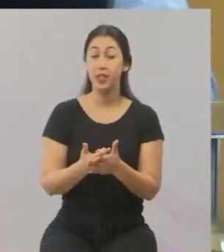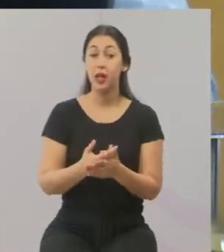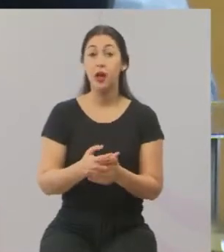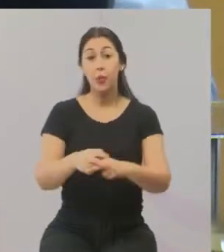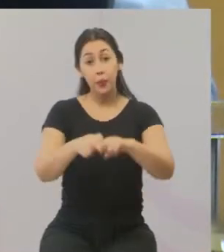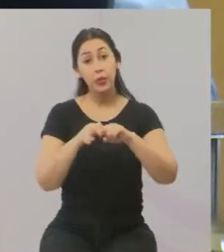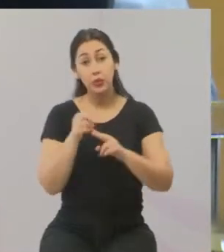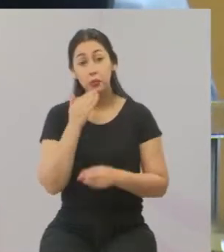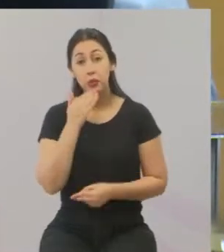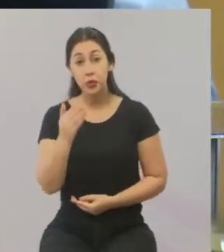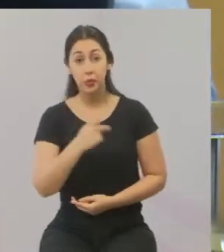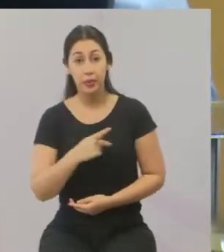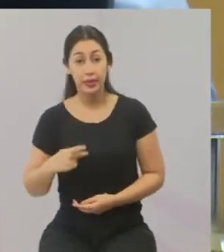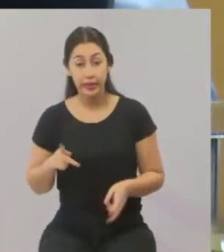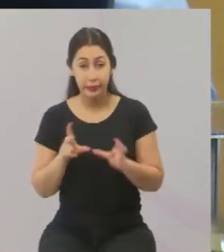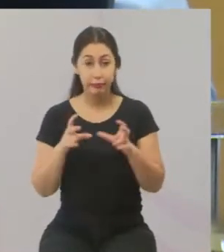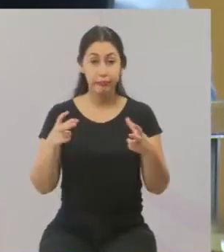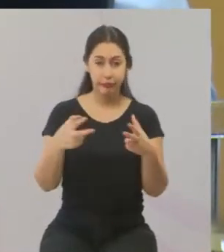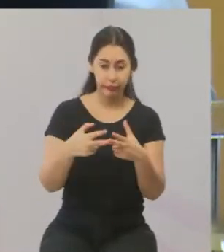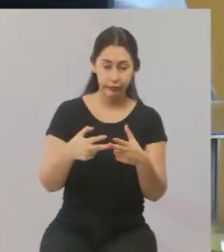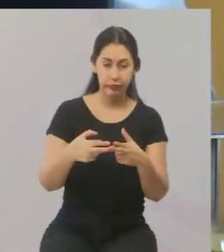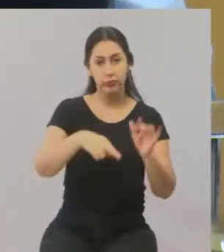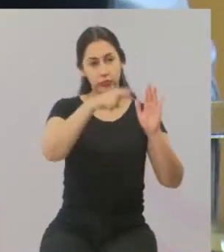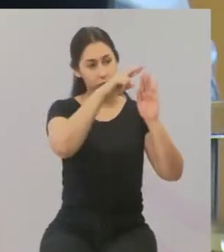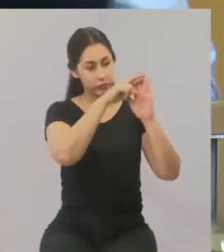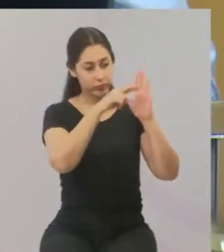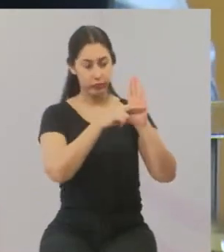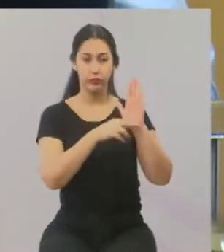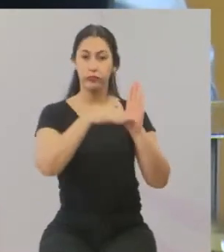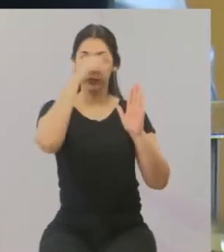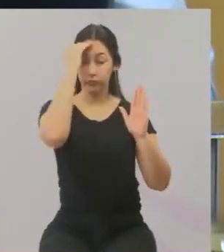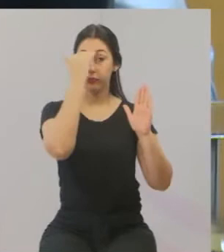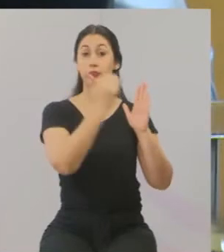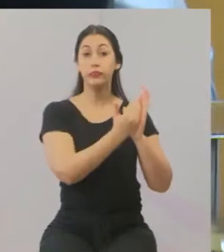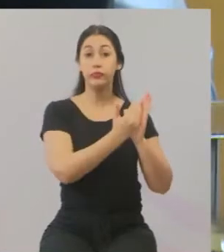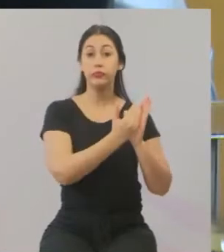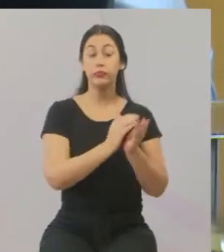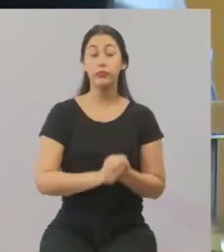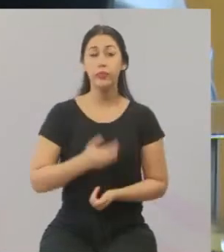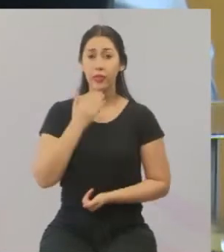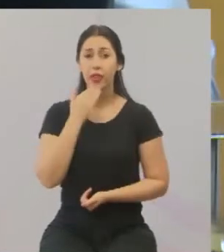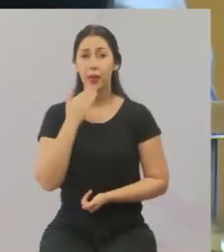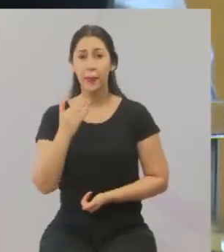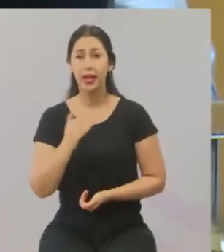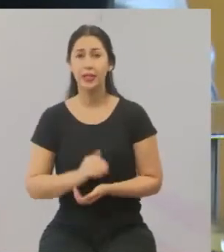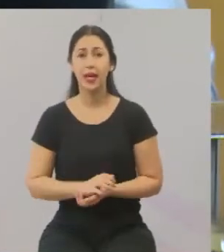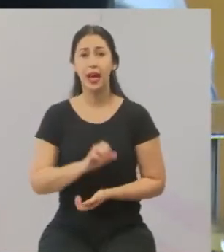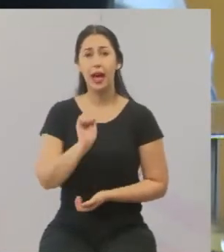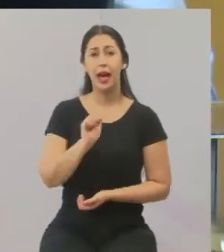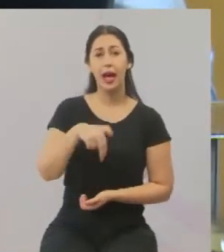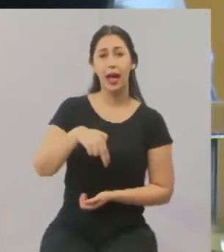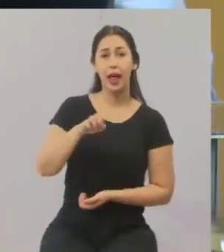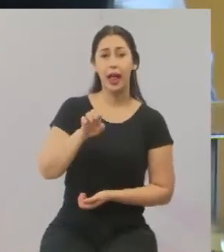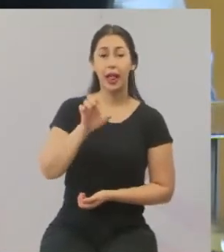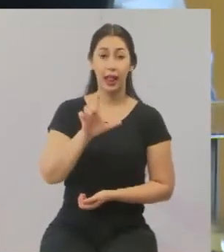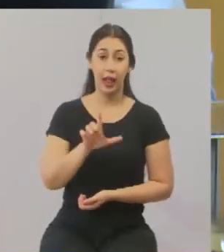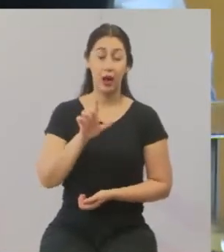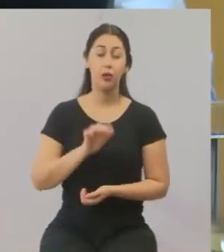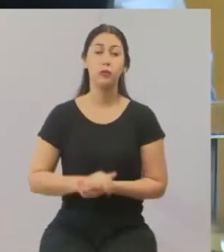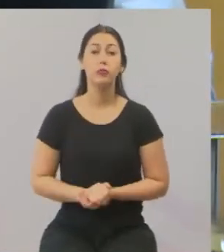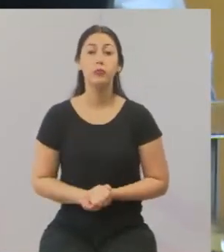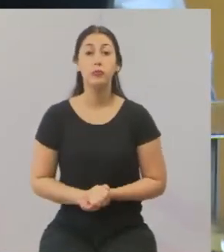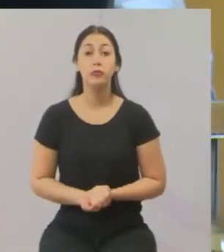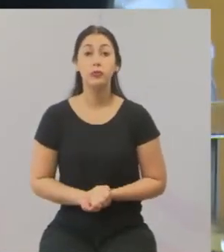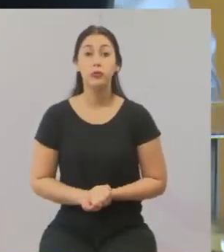desta Casa, ouvido e aprovado pela Igreja de Plenário, cumpridas as formalidades regimentais, seja oficiado a ANEEL, a Agência Nacional de Energia